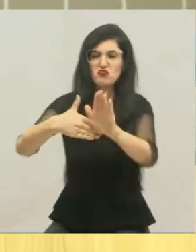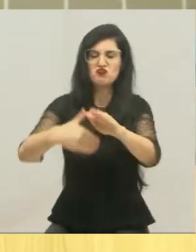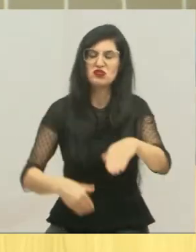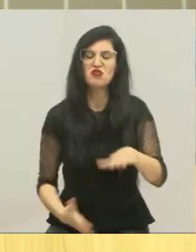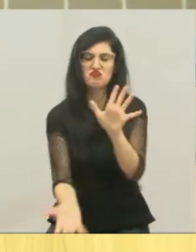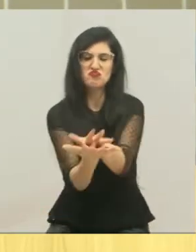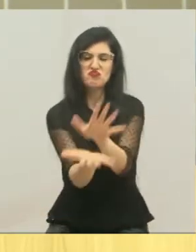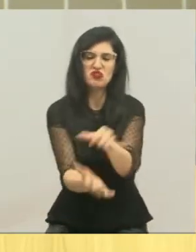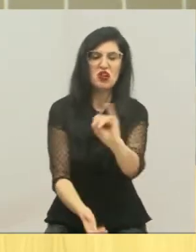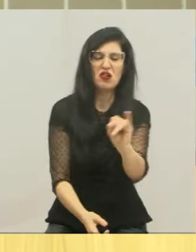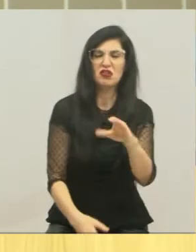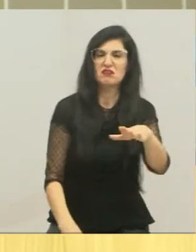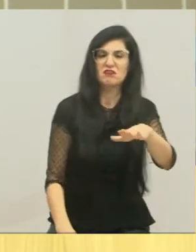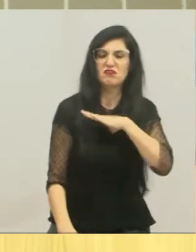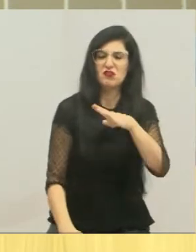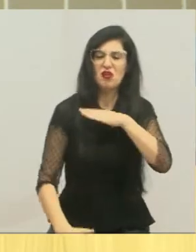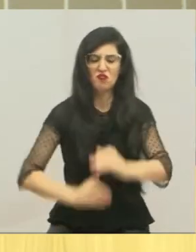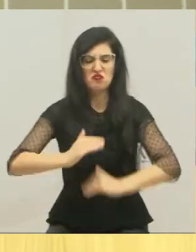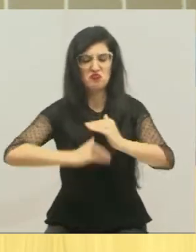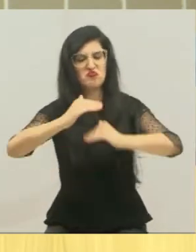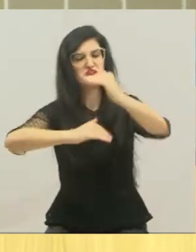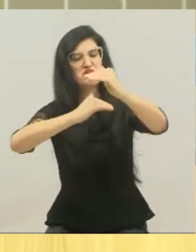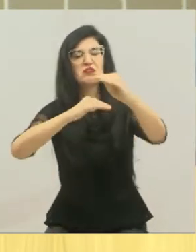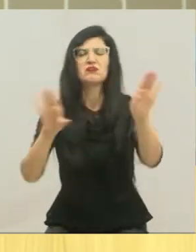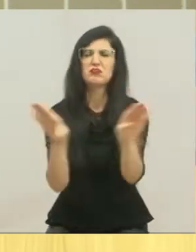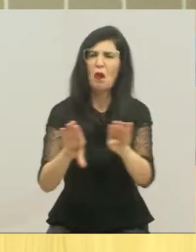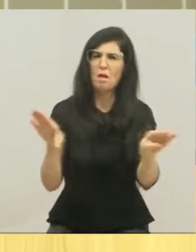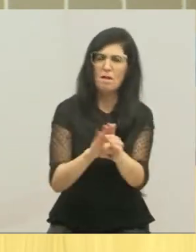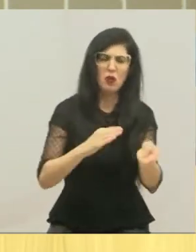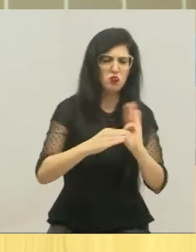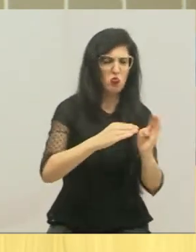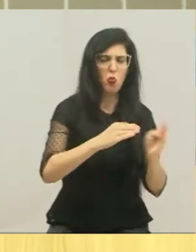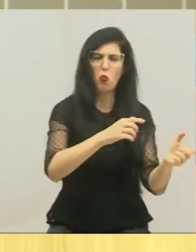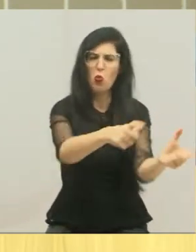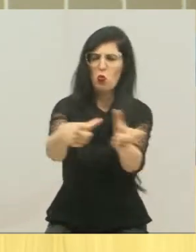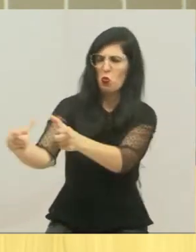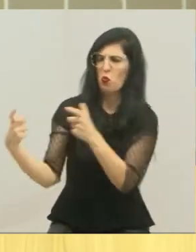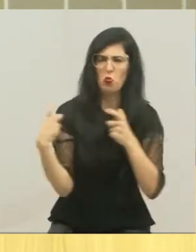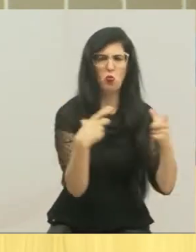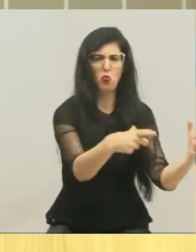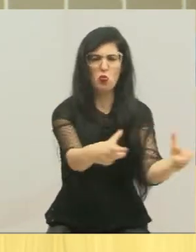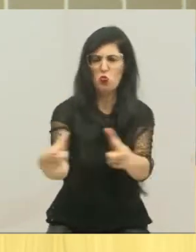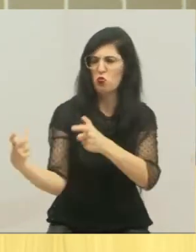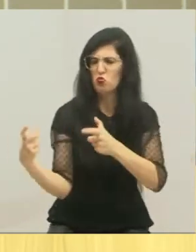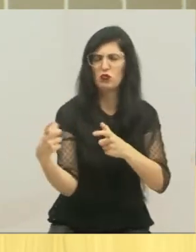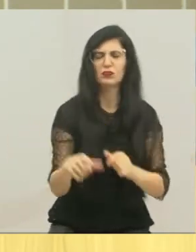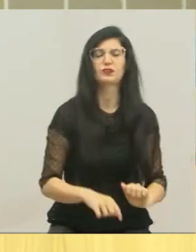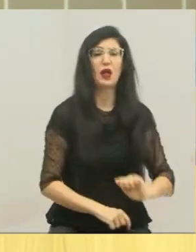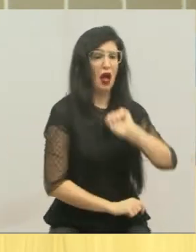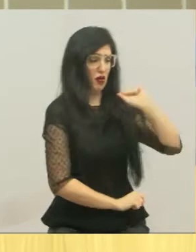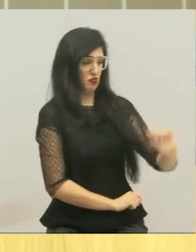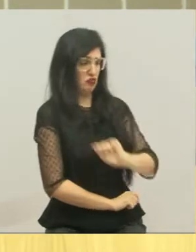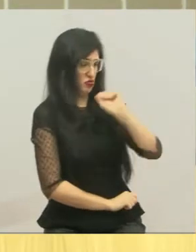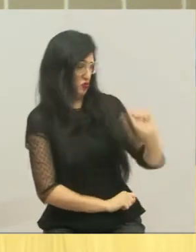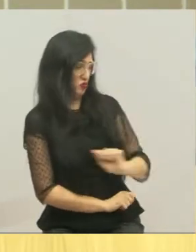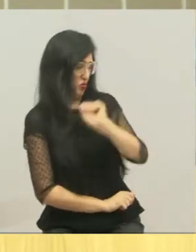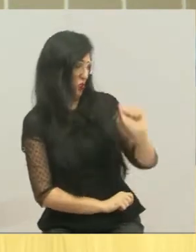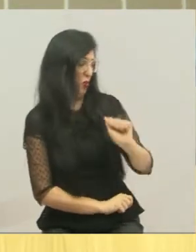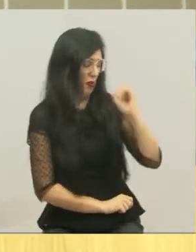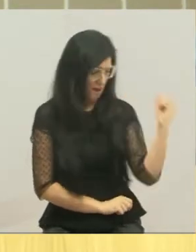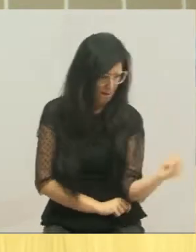sejam locadas no centro ou nos bairros de Jacareí, que sempre destacaram a associação como um ícone de